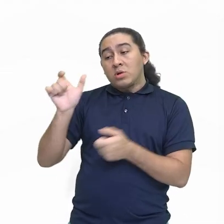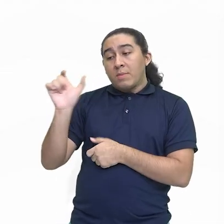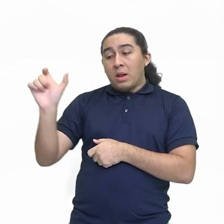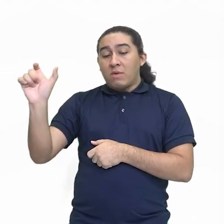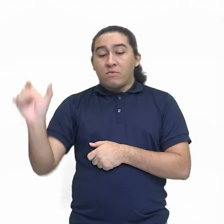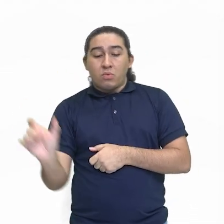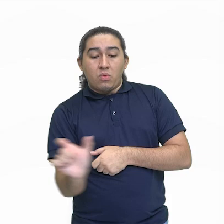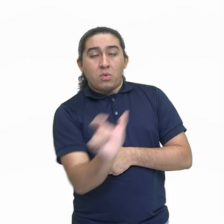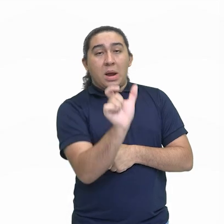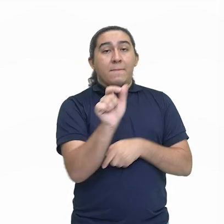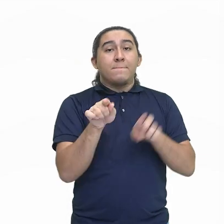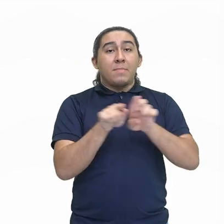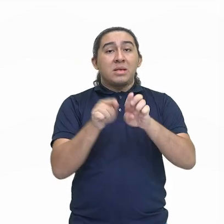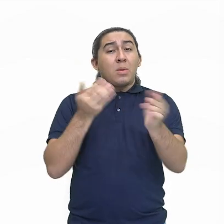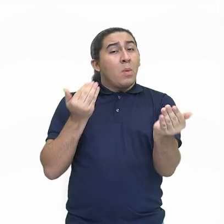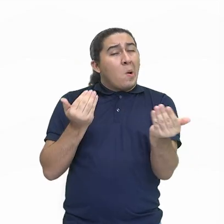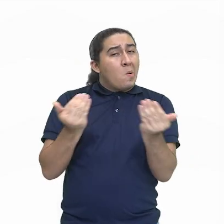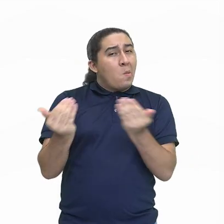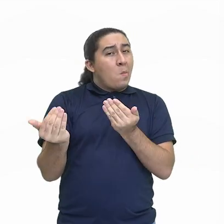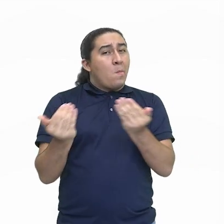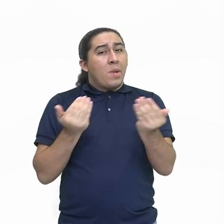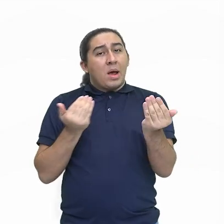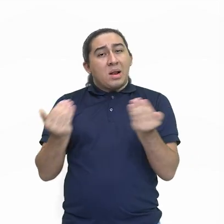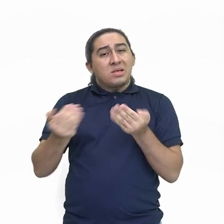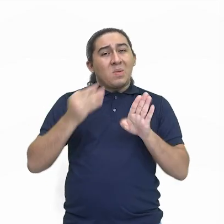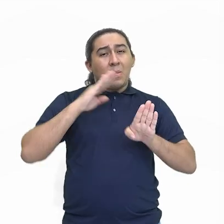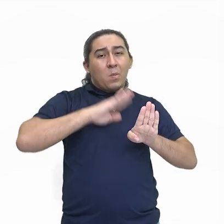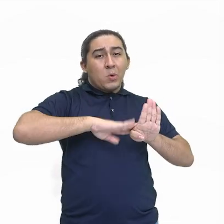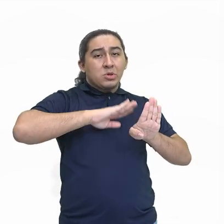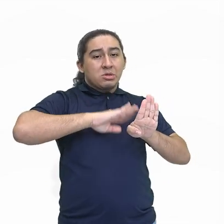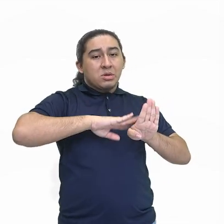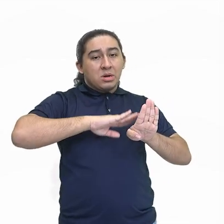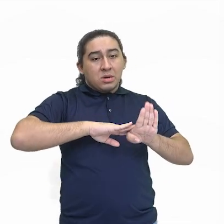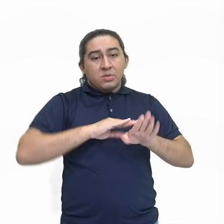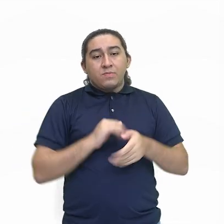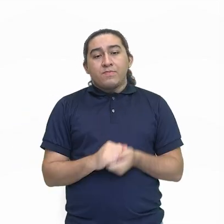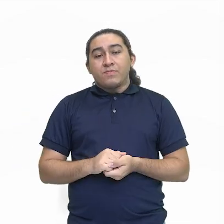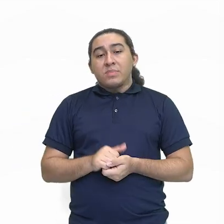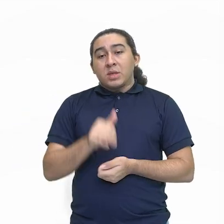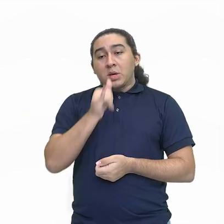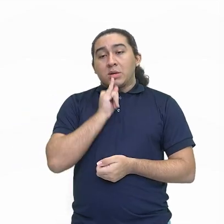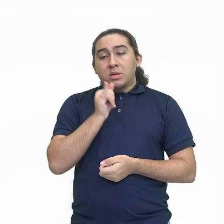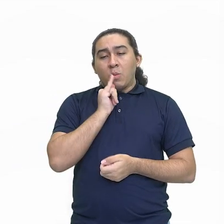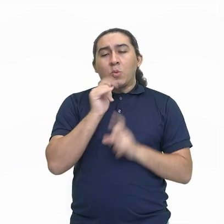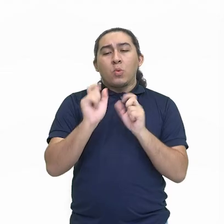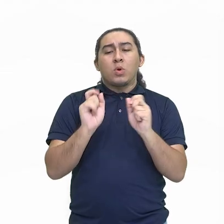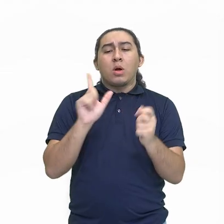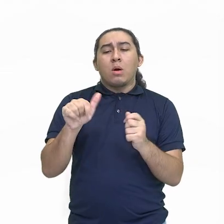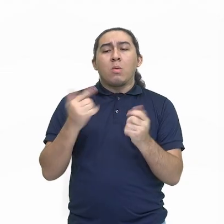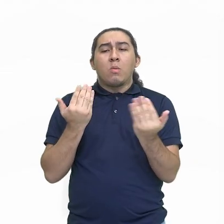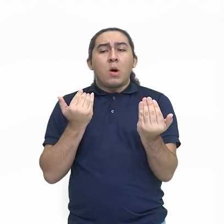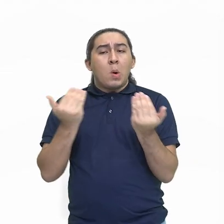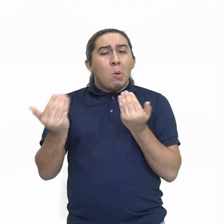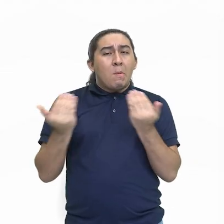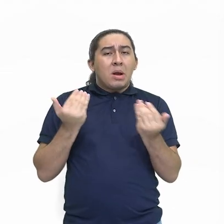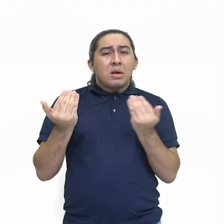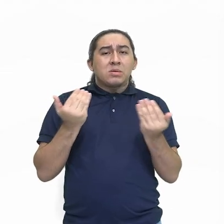uma comparação implícita. E o que é uma